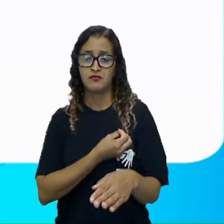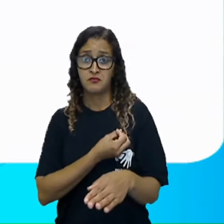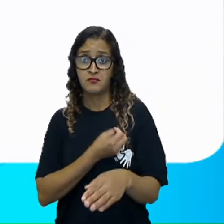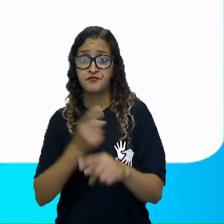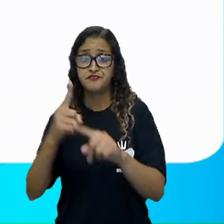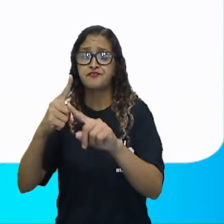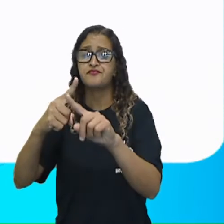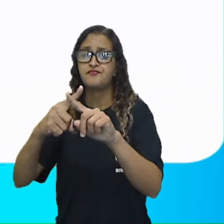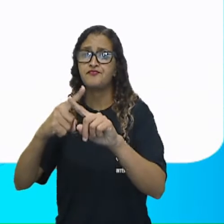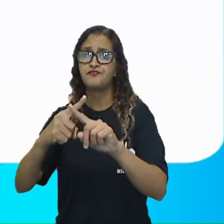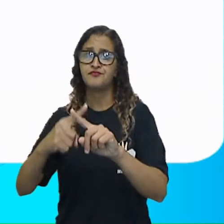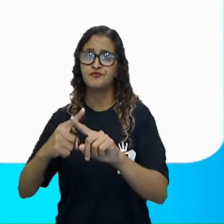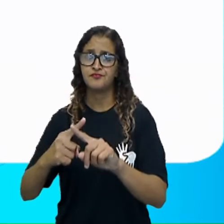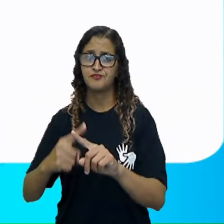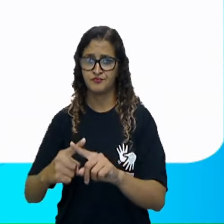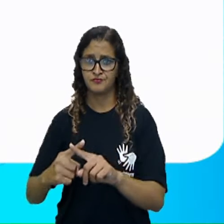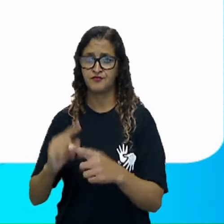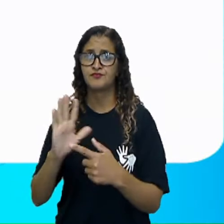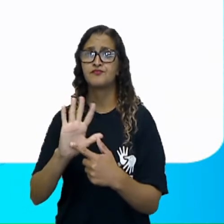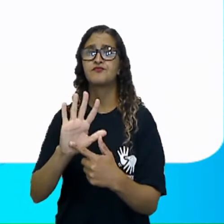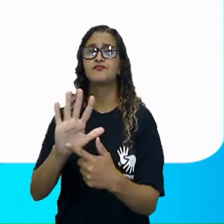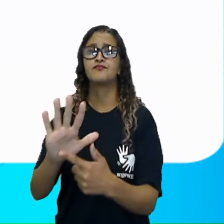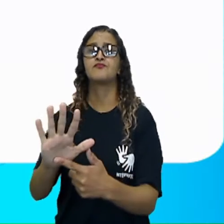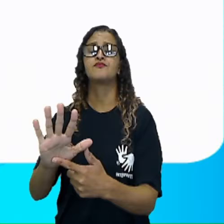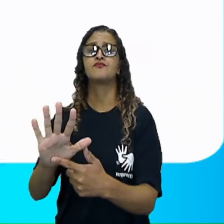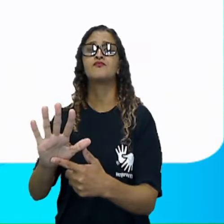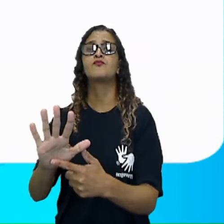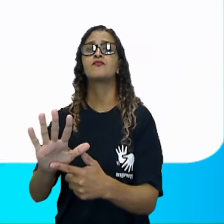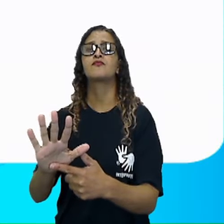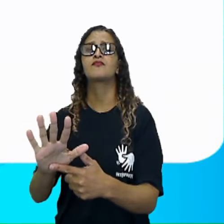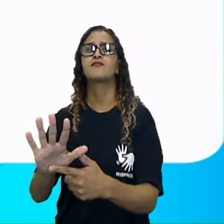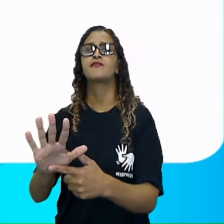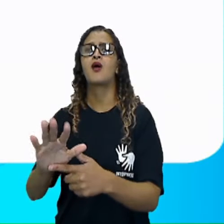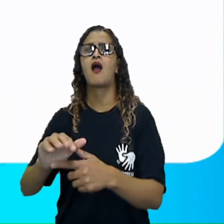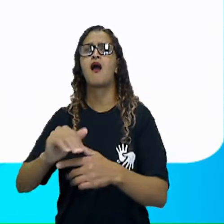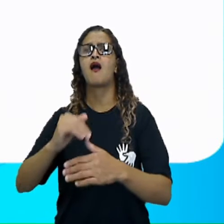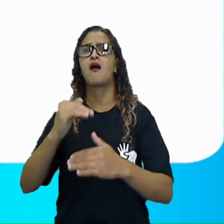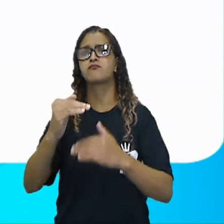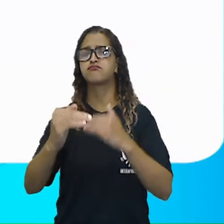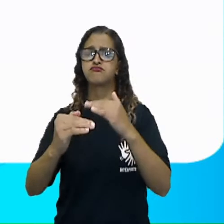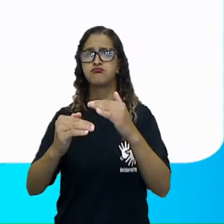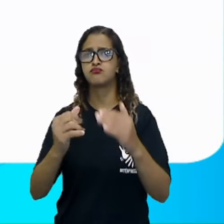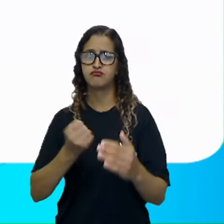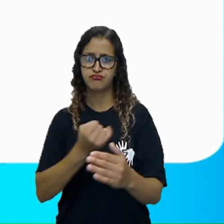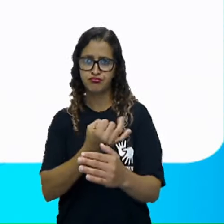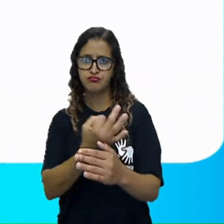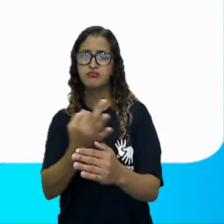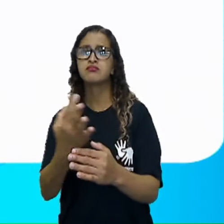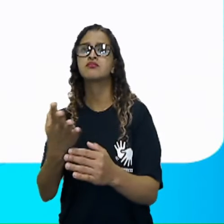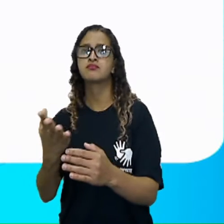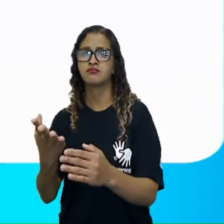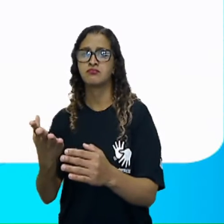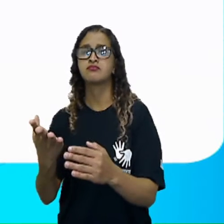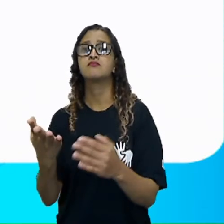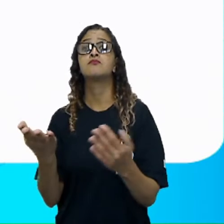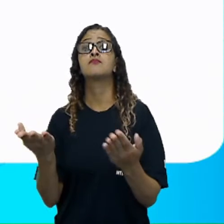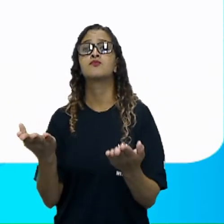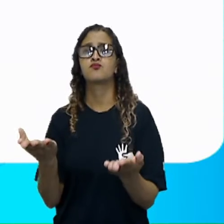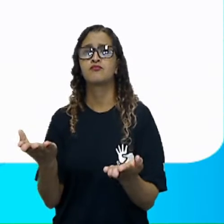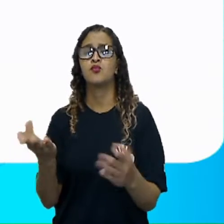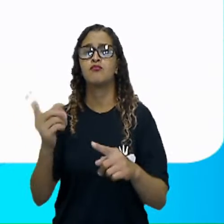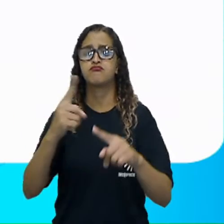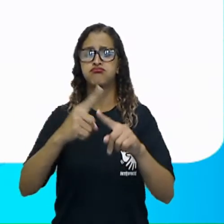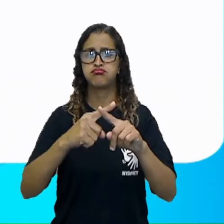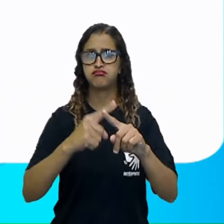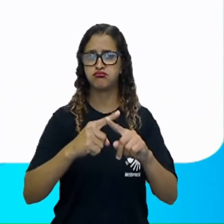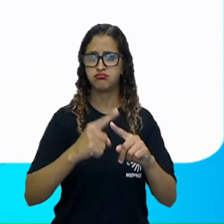Numeral multiplicativo, exprime aumentos proporcionais de